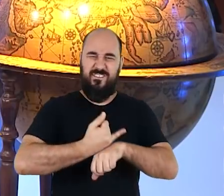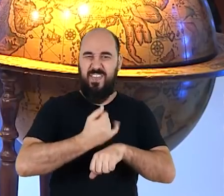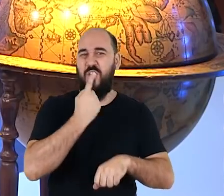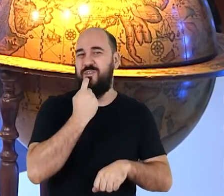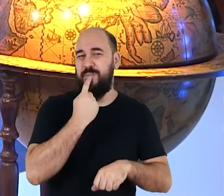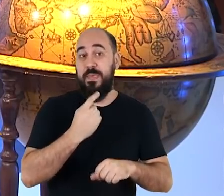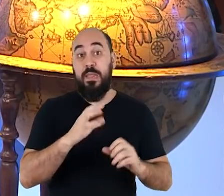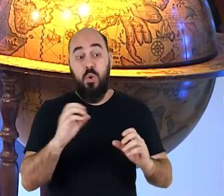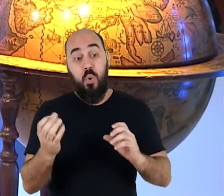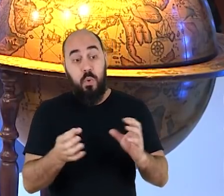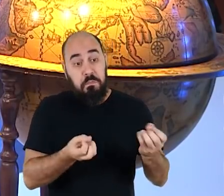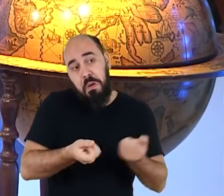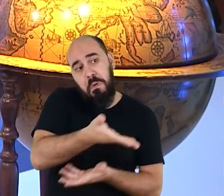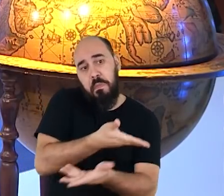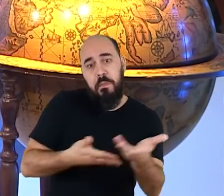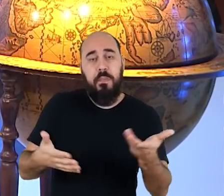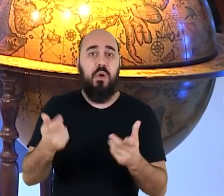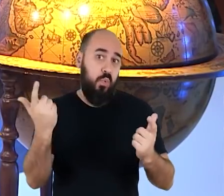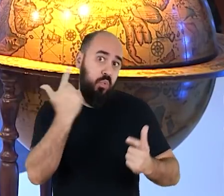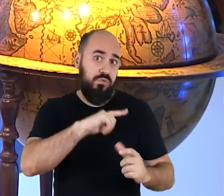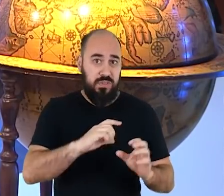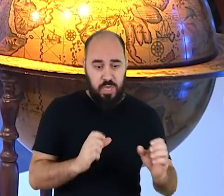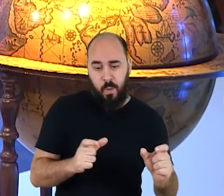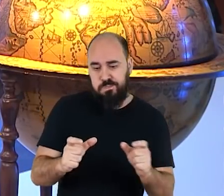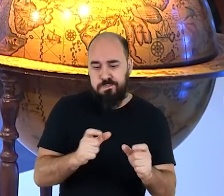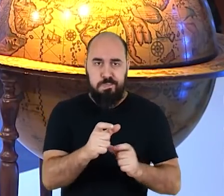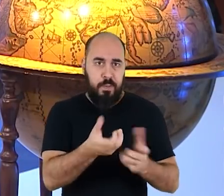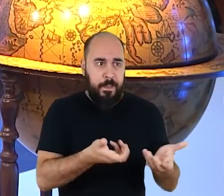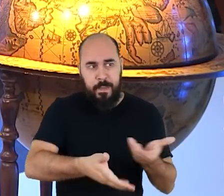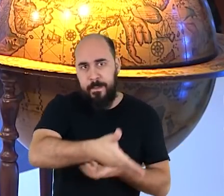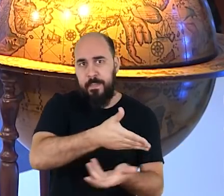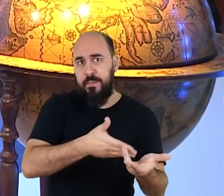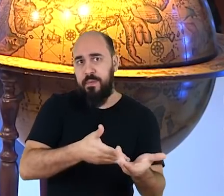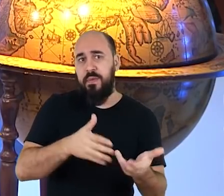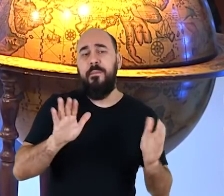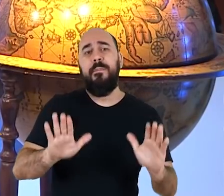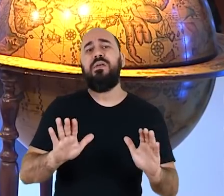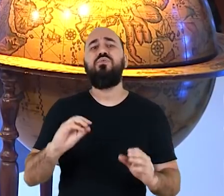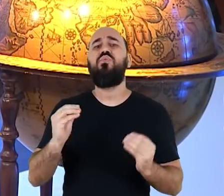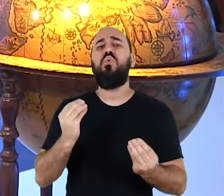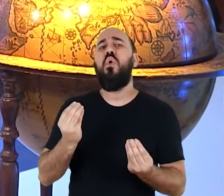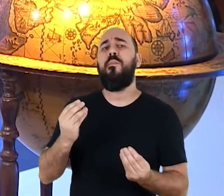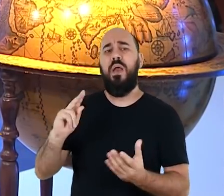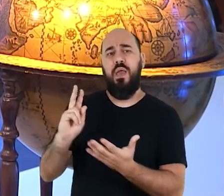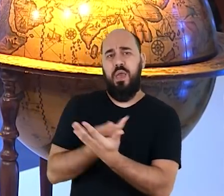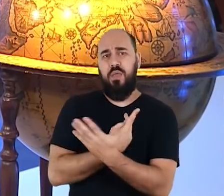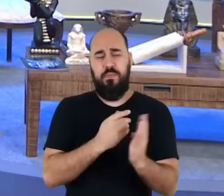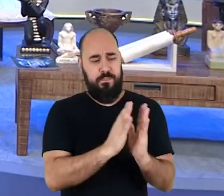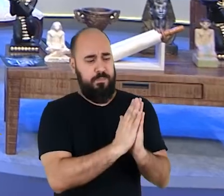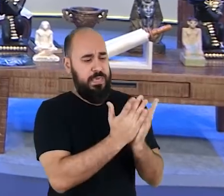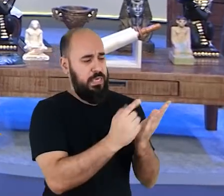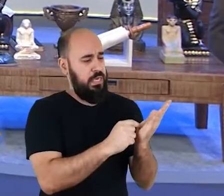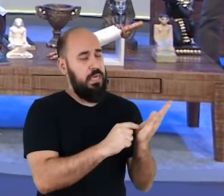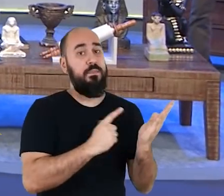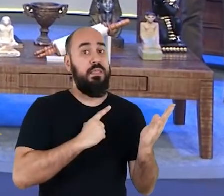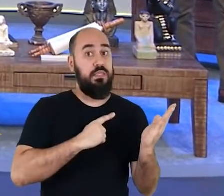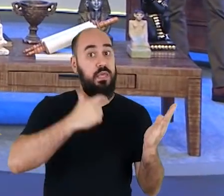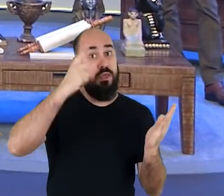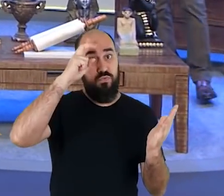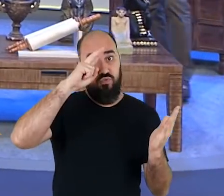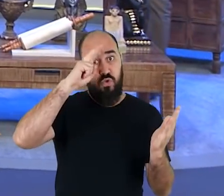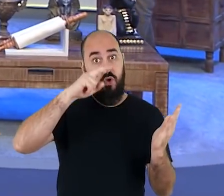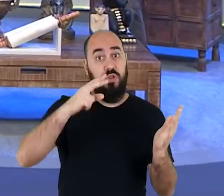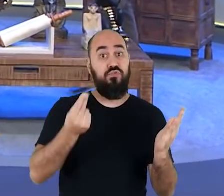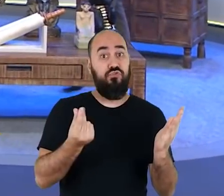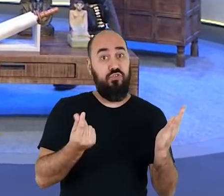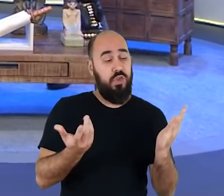história do dinheiro, da invenção da moeda e a sua relação com vários episódios descritos na Bíblia. Na